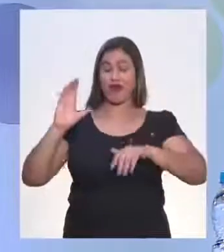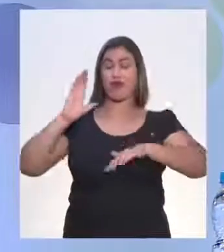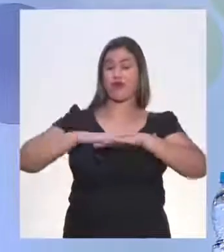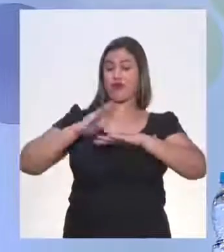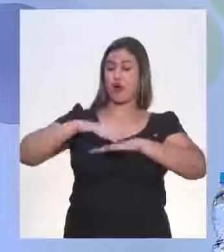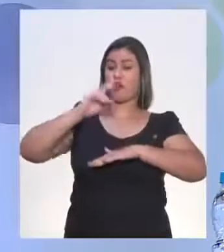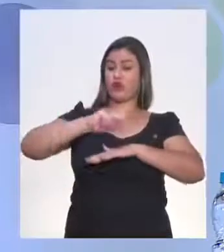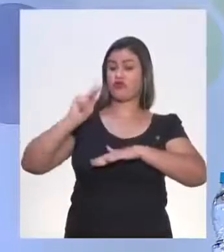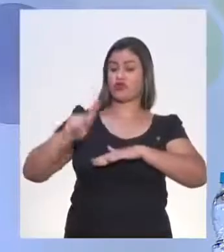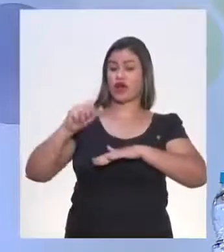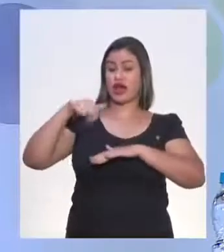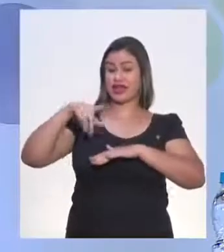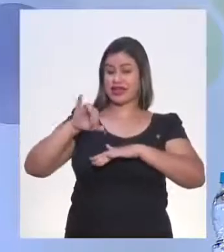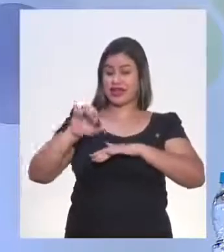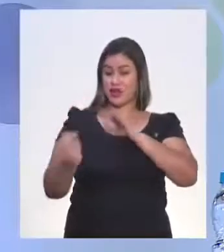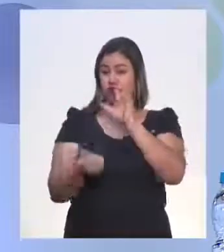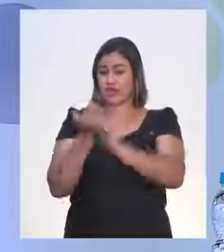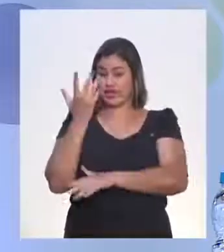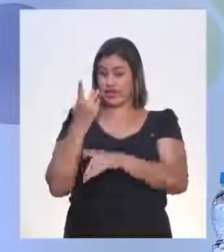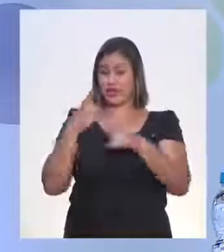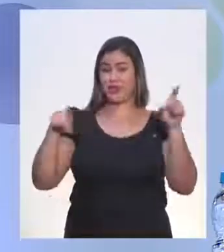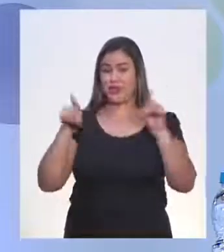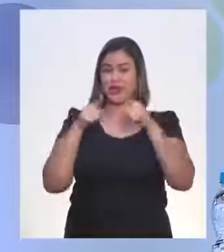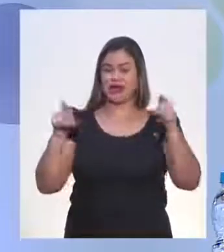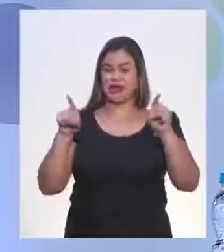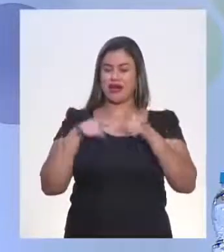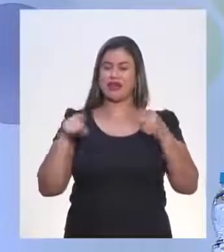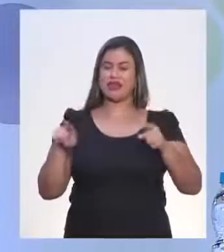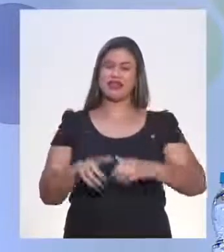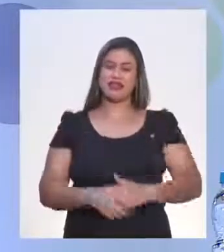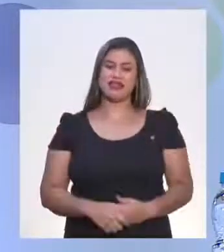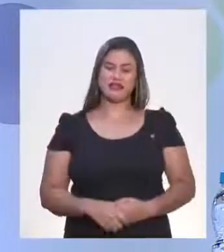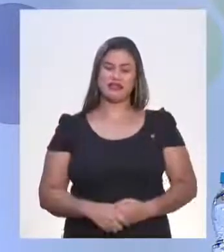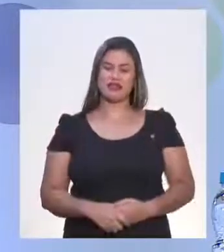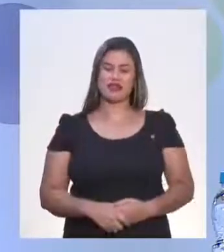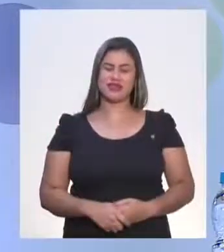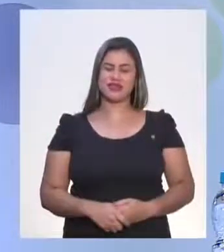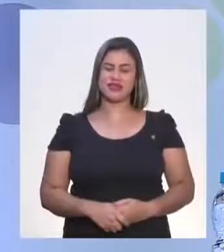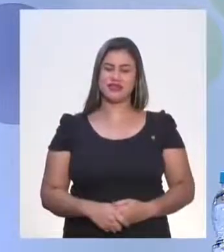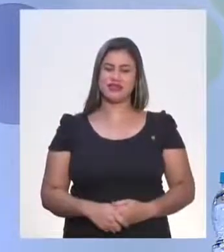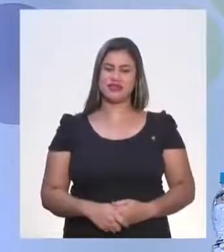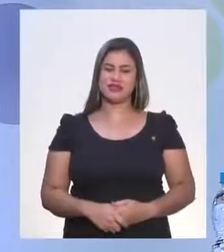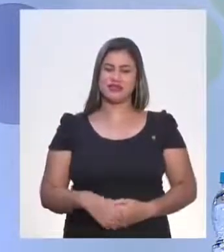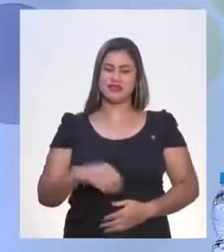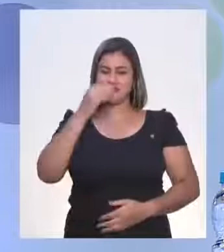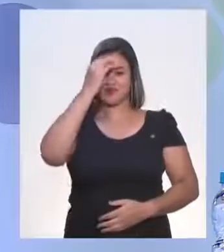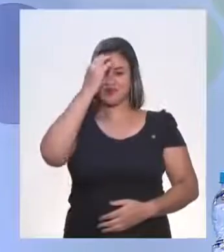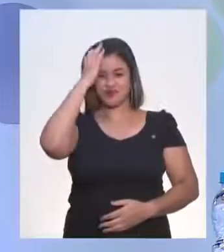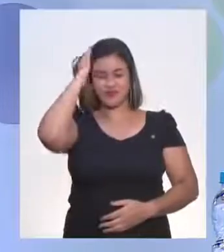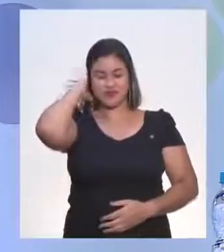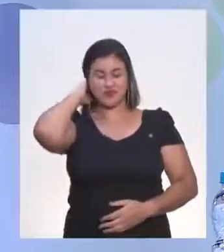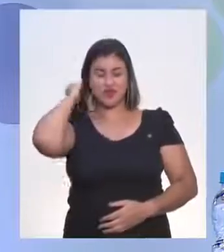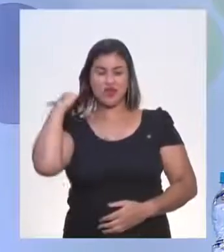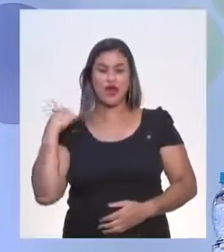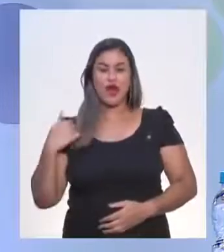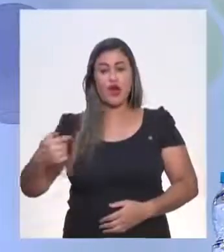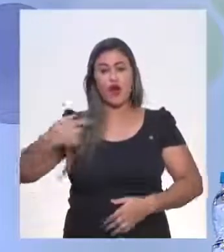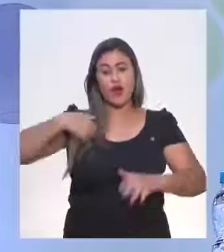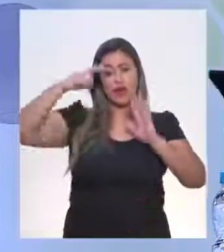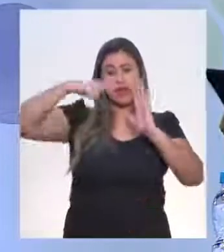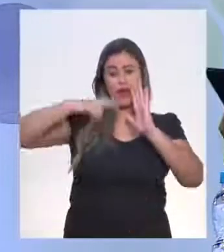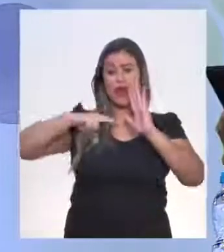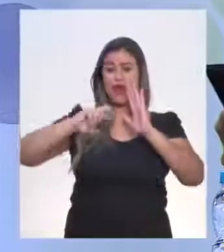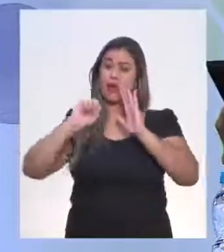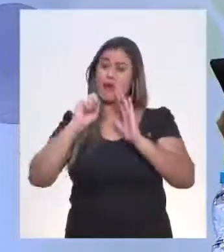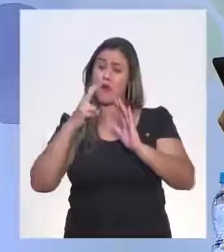Anderson vai criar uma música com as palavras que eu leio para ele ou você lê